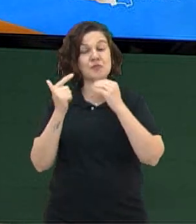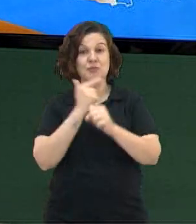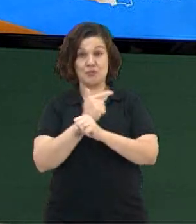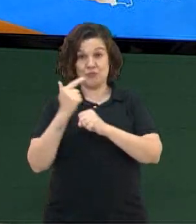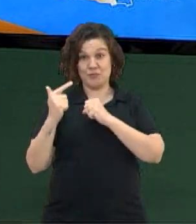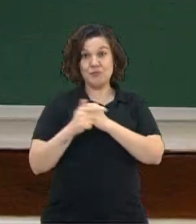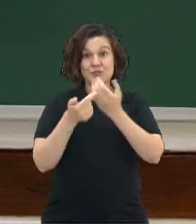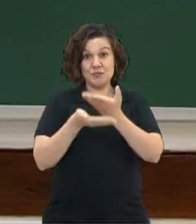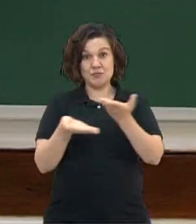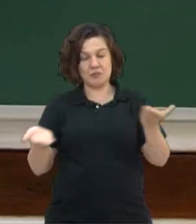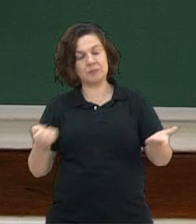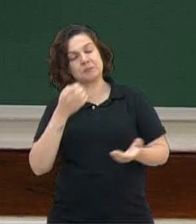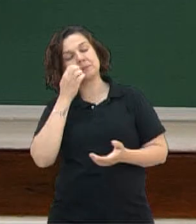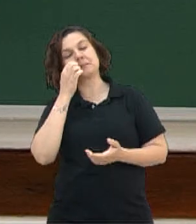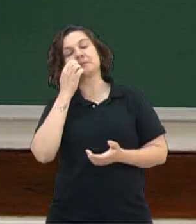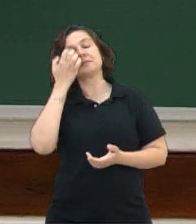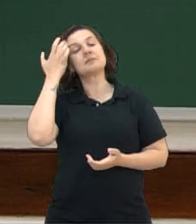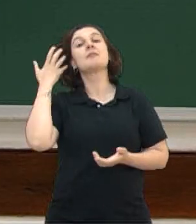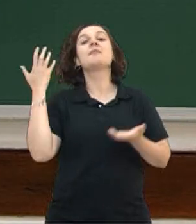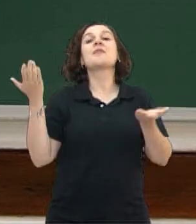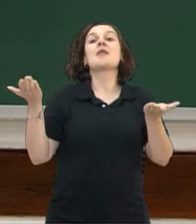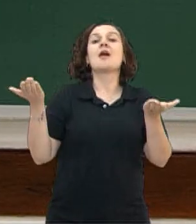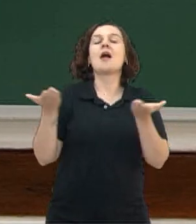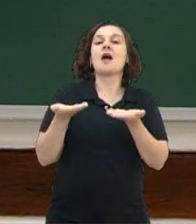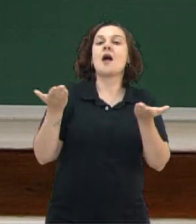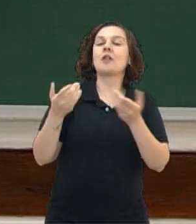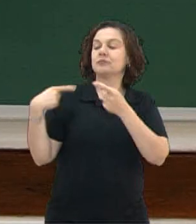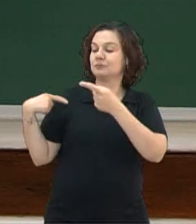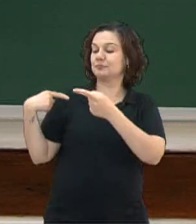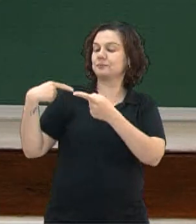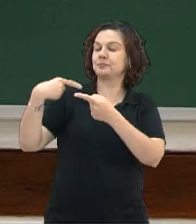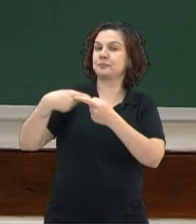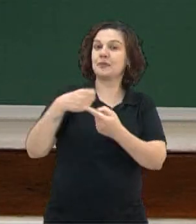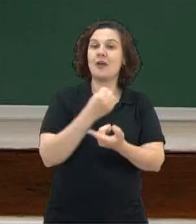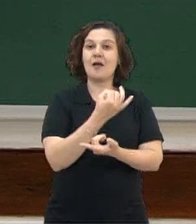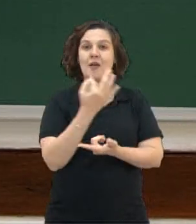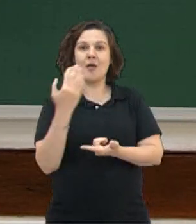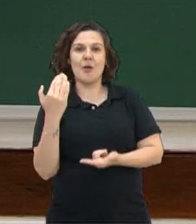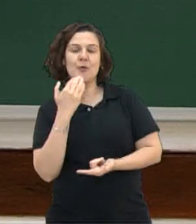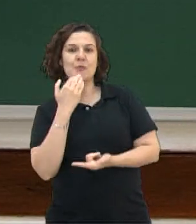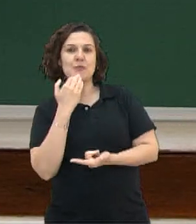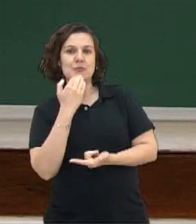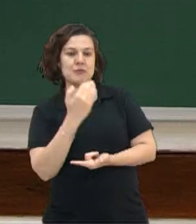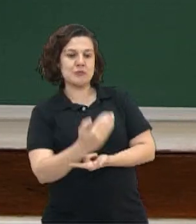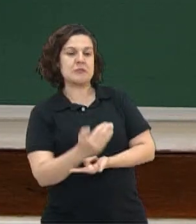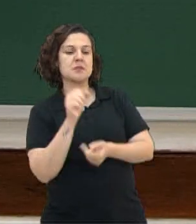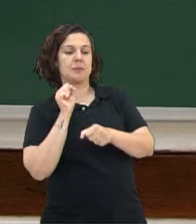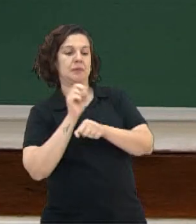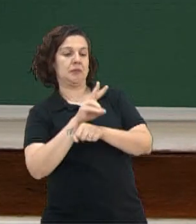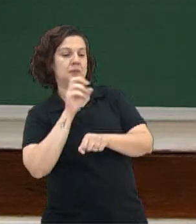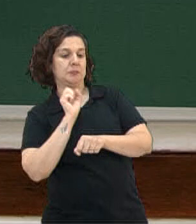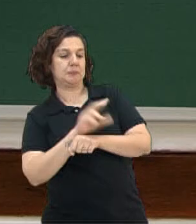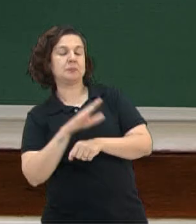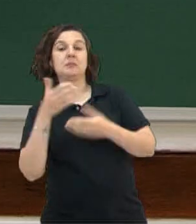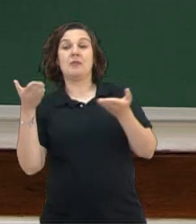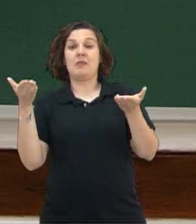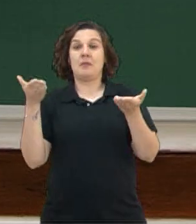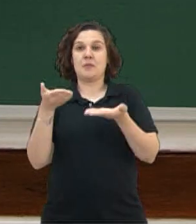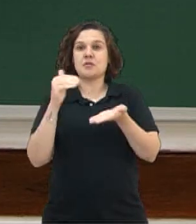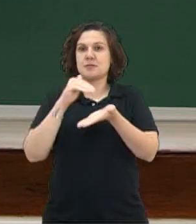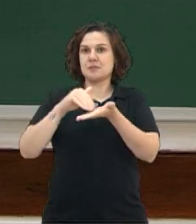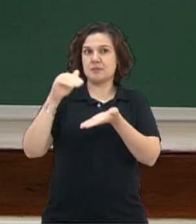Geografia. Então, nós vamos fazer essa revisão, levando em consideração alguns pedidos de alguns conteúdos que foram trazidos até